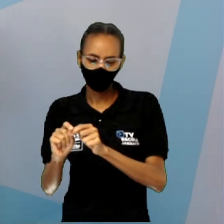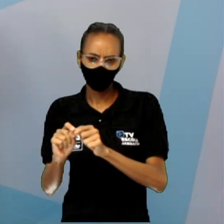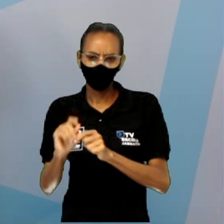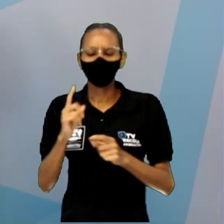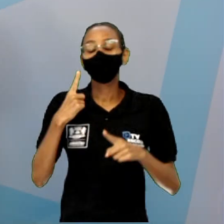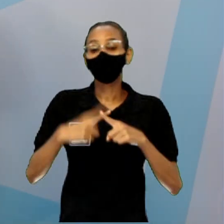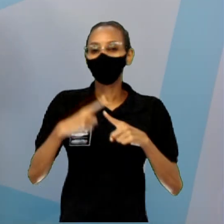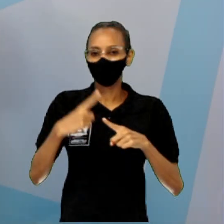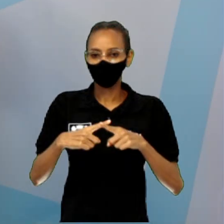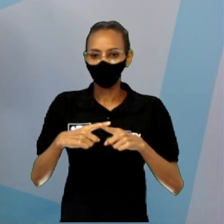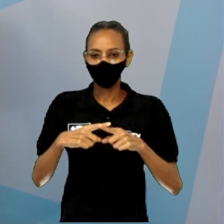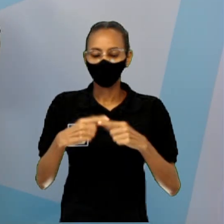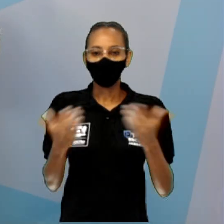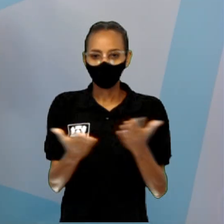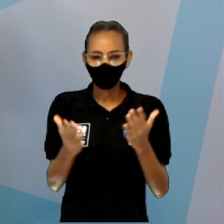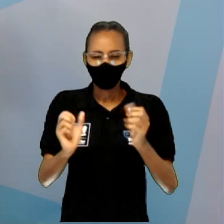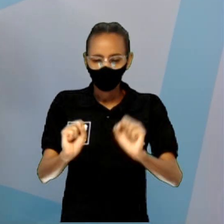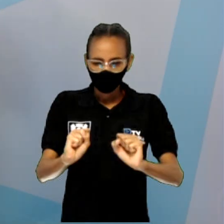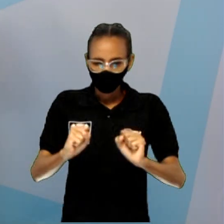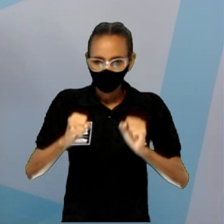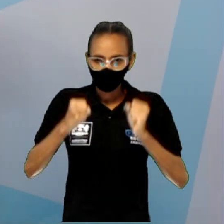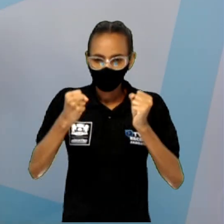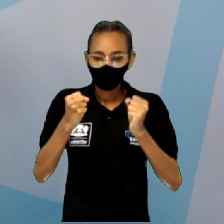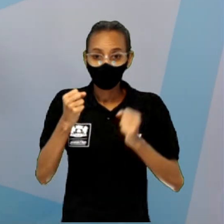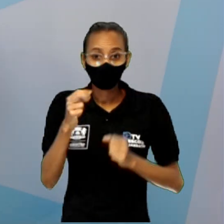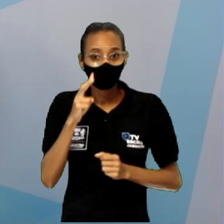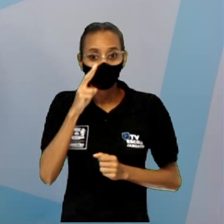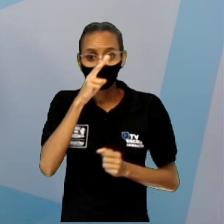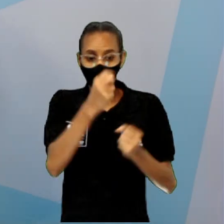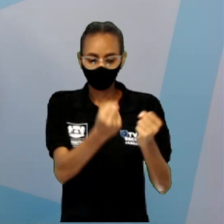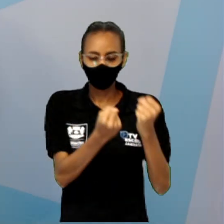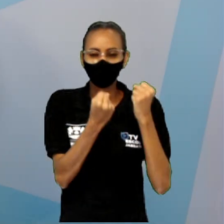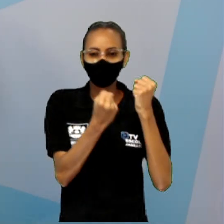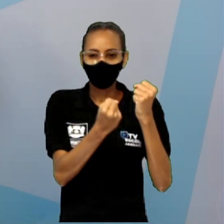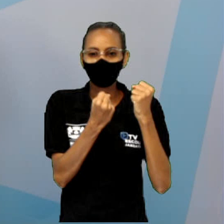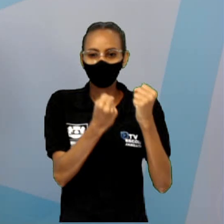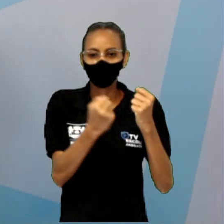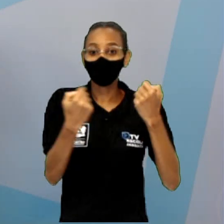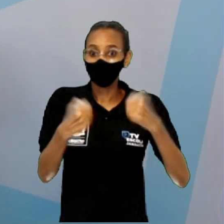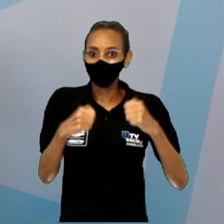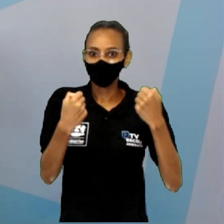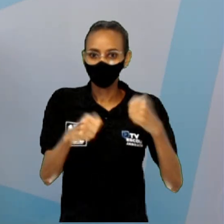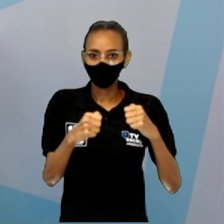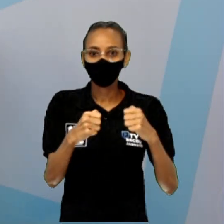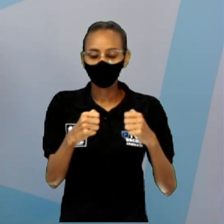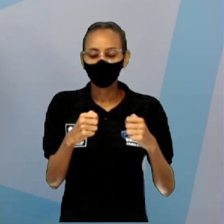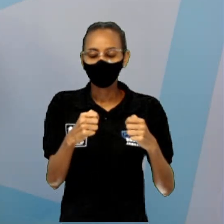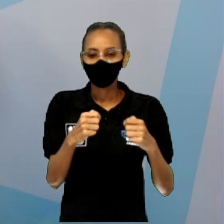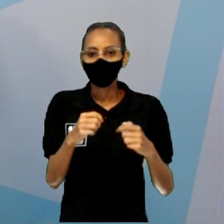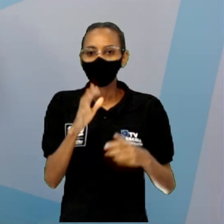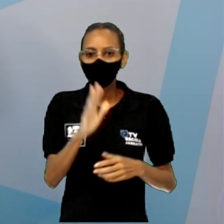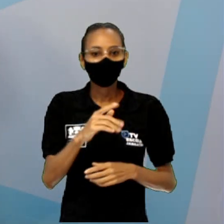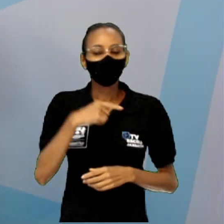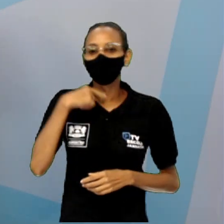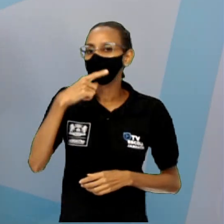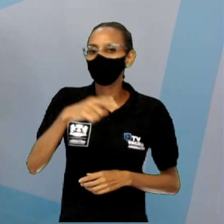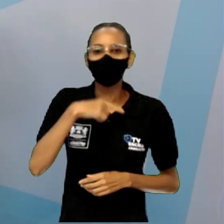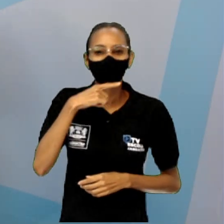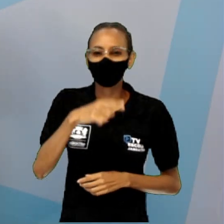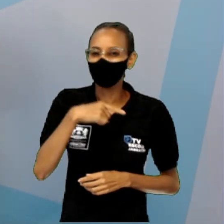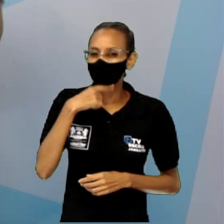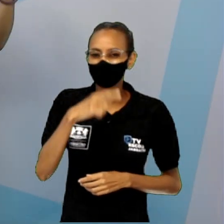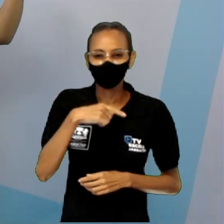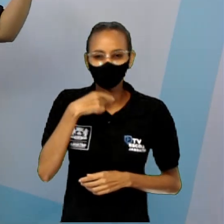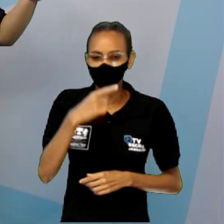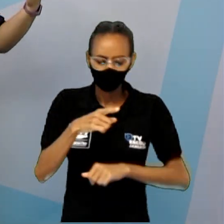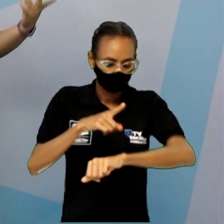força maior, ok? Estou ali dando o meu máximo naquele exercício. Eu não vou conseguir segurar esse meu máximo